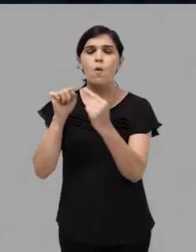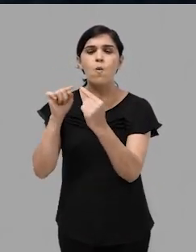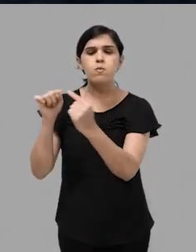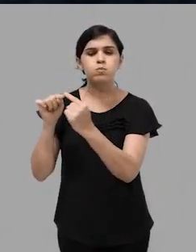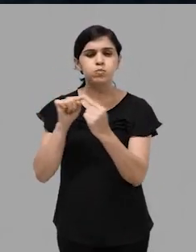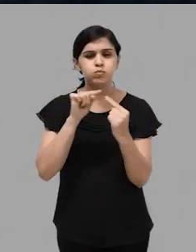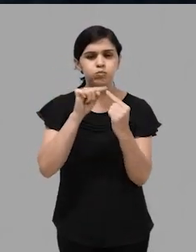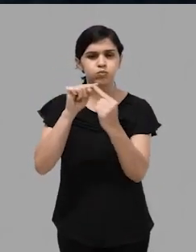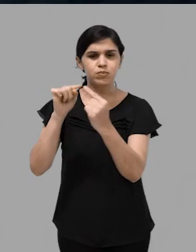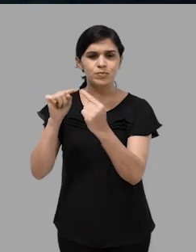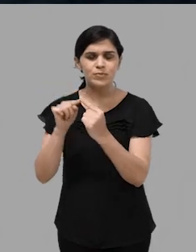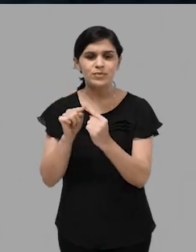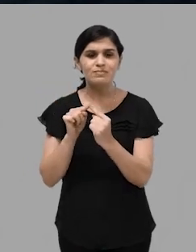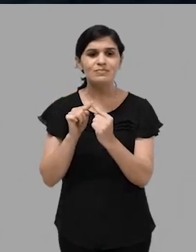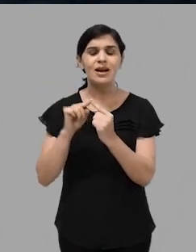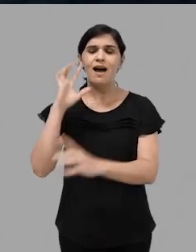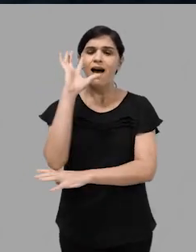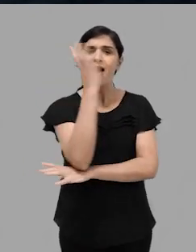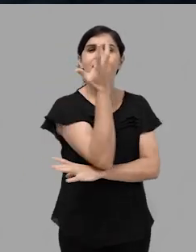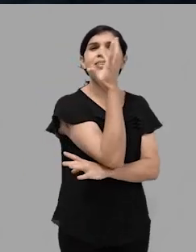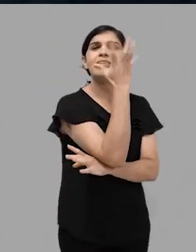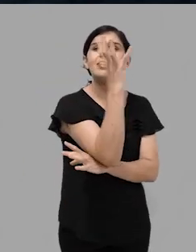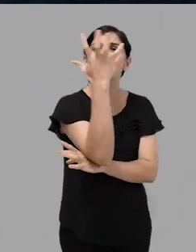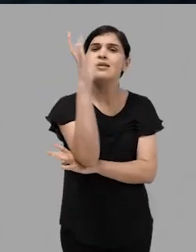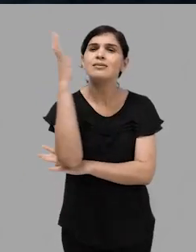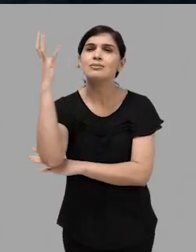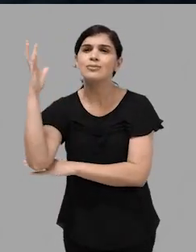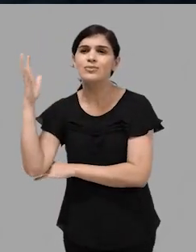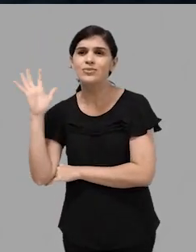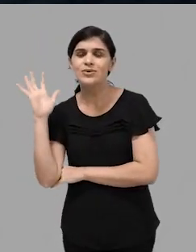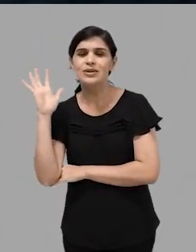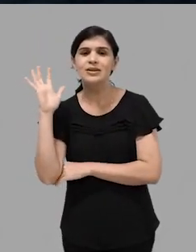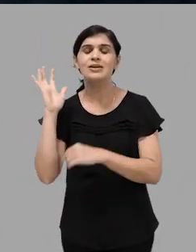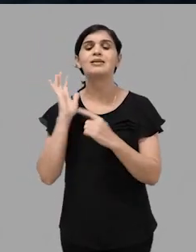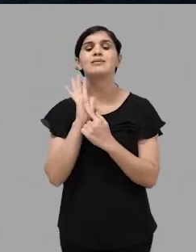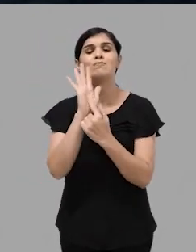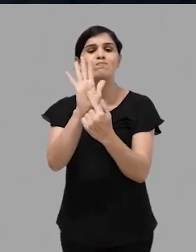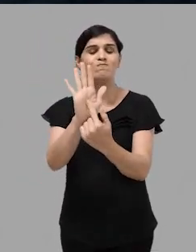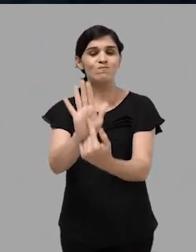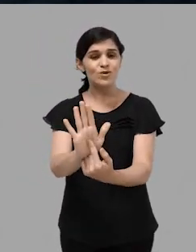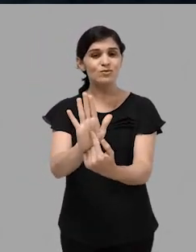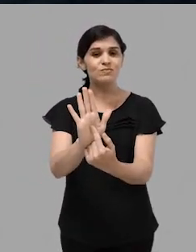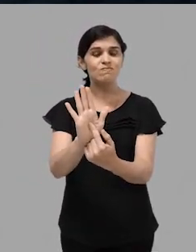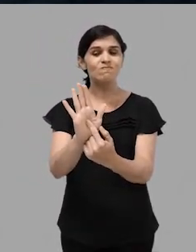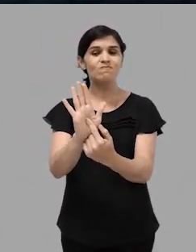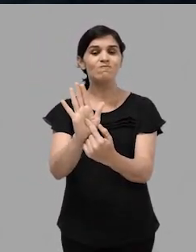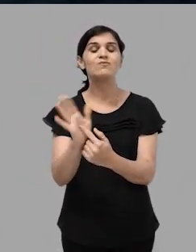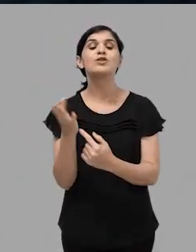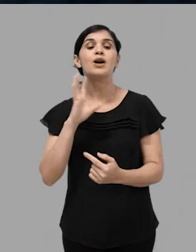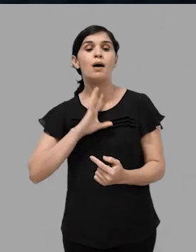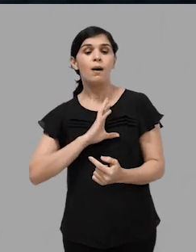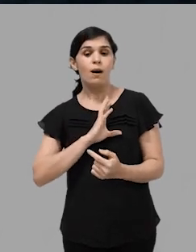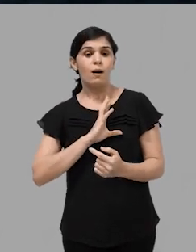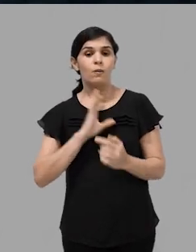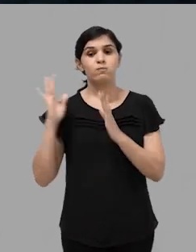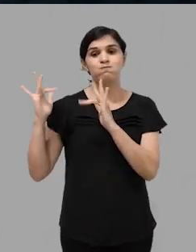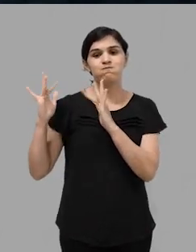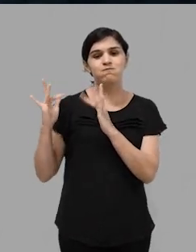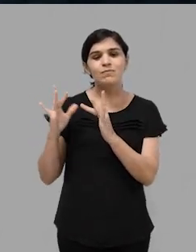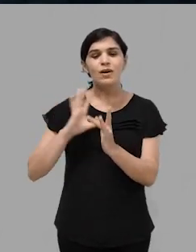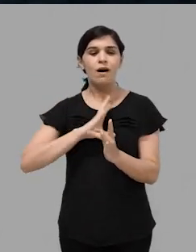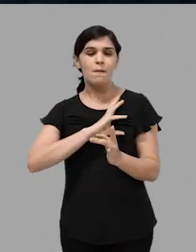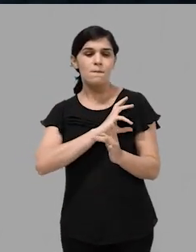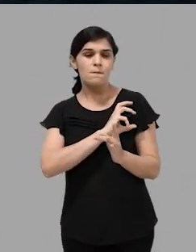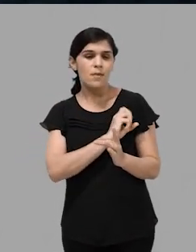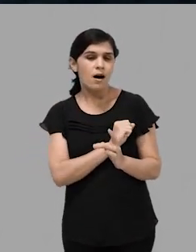sobre o seu amado que tinha partido, que tinha ido para a guerra, não estava perto dela, certo? Eu